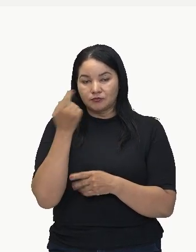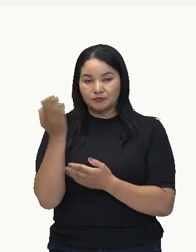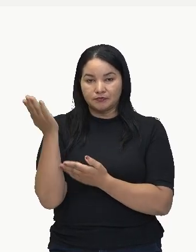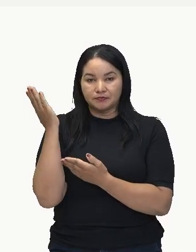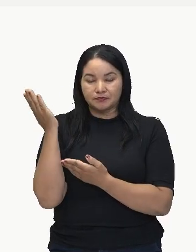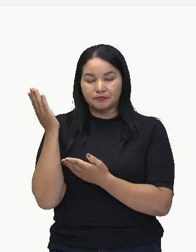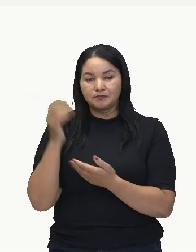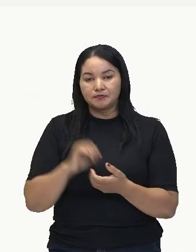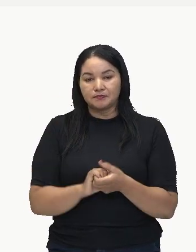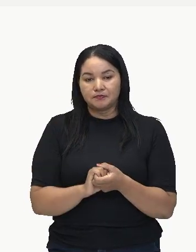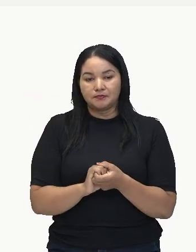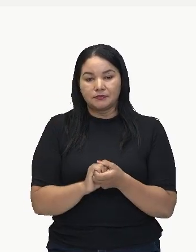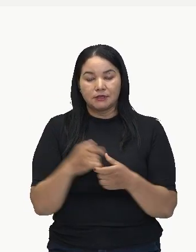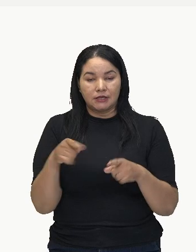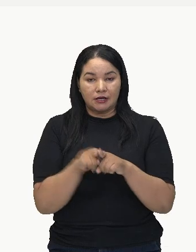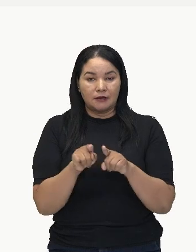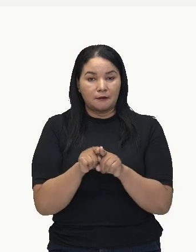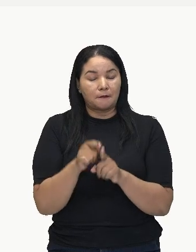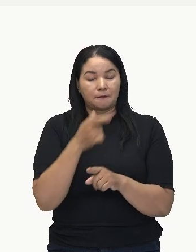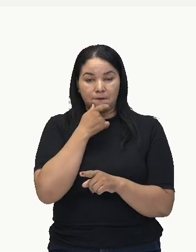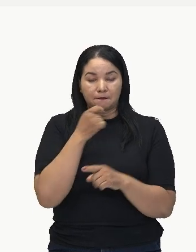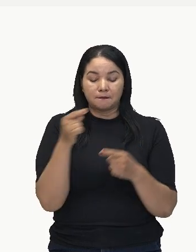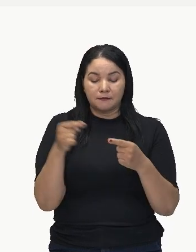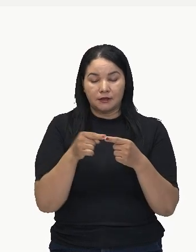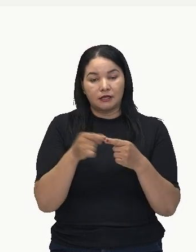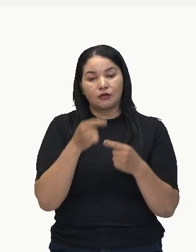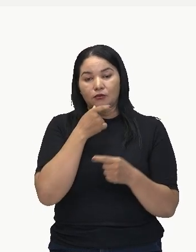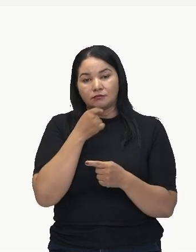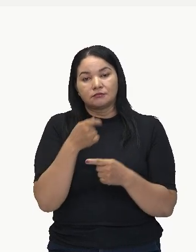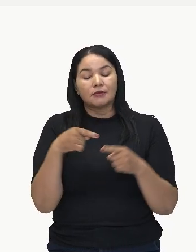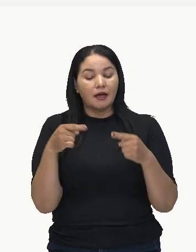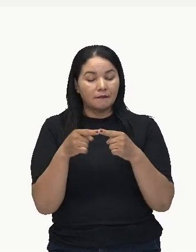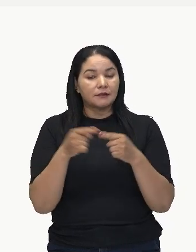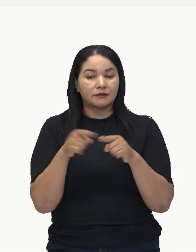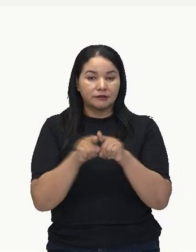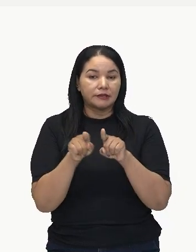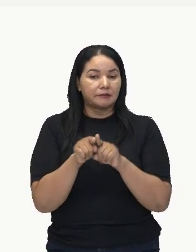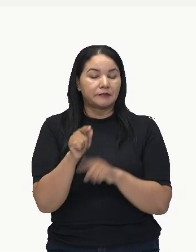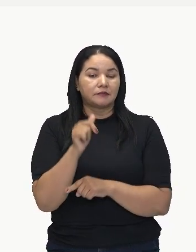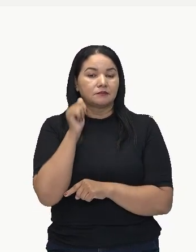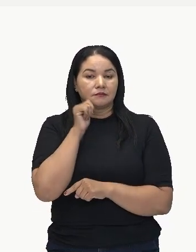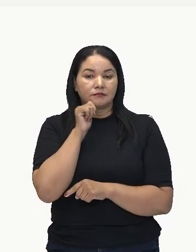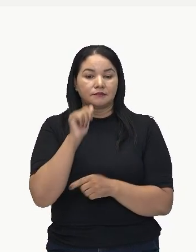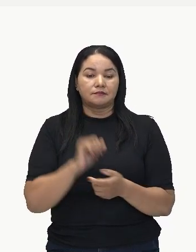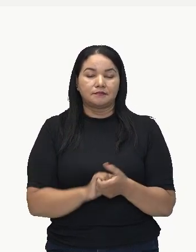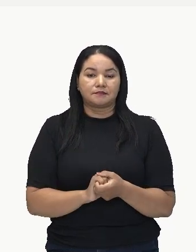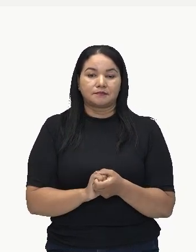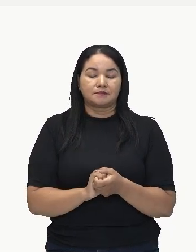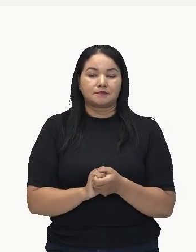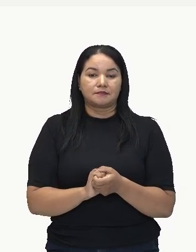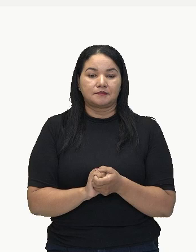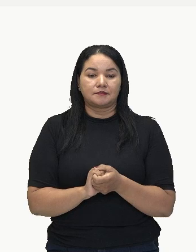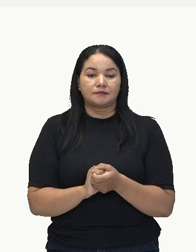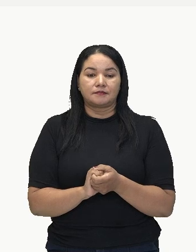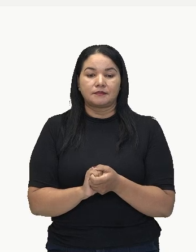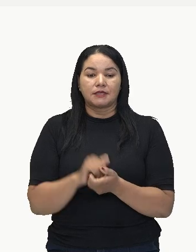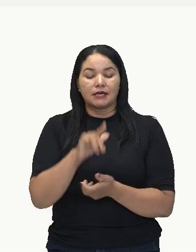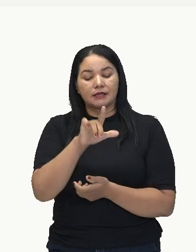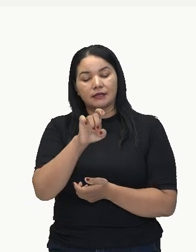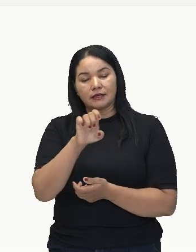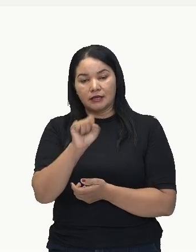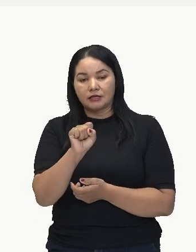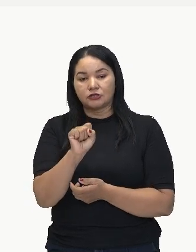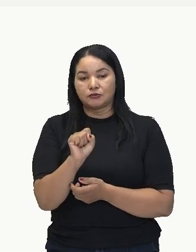tanto é masculino como está no plural. Se bem que se fosse feminino também seria les, né? Les é uma forma única,